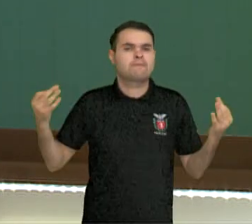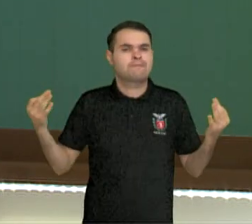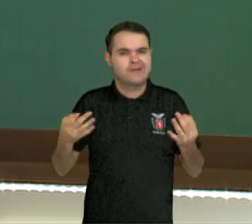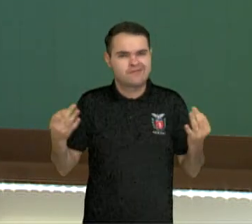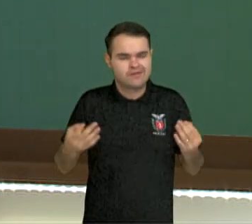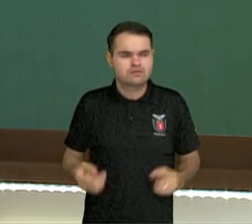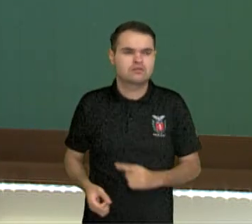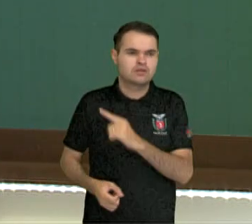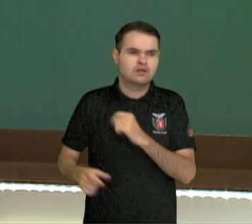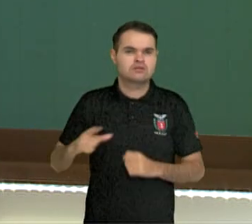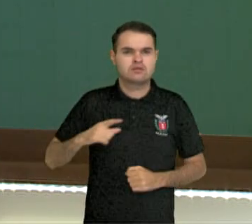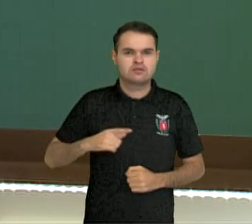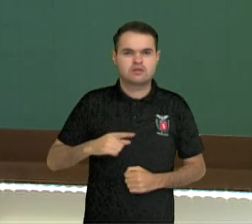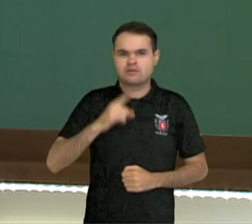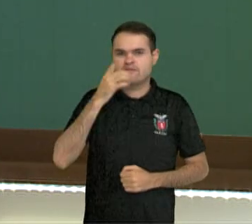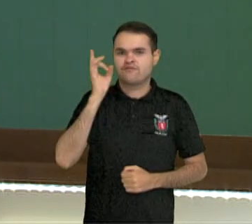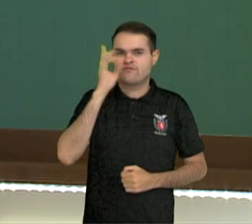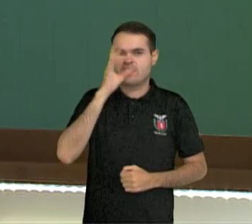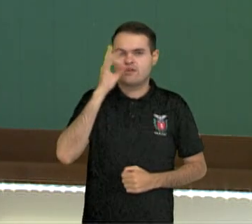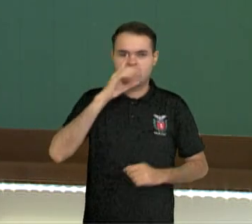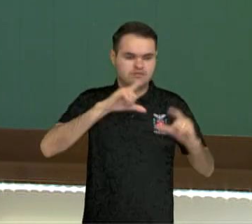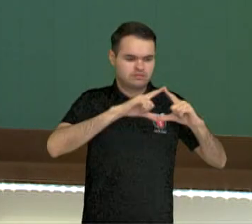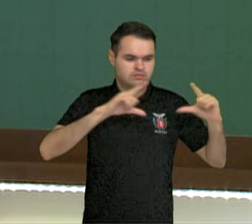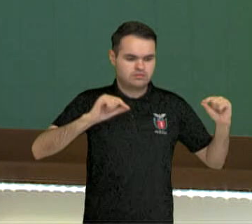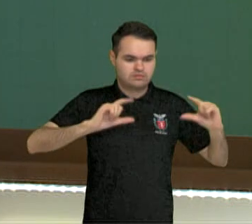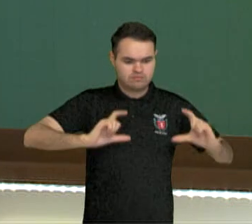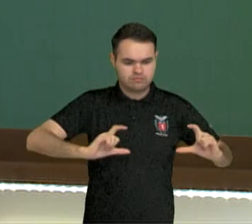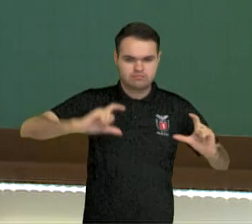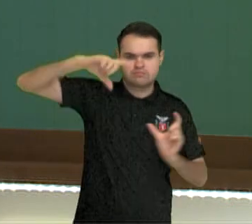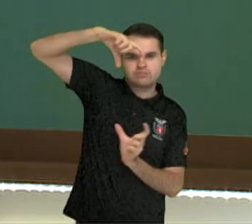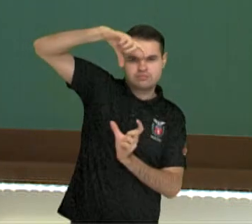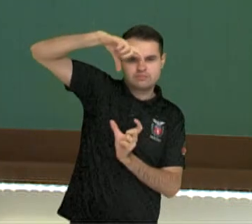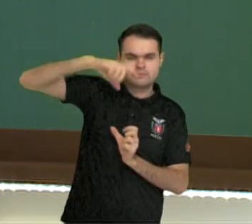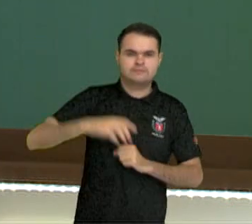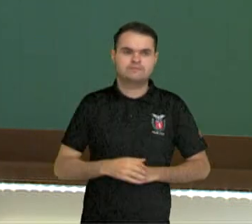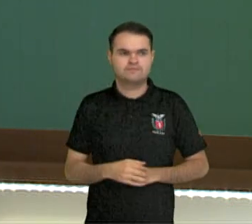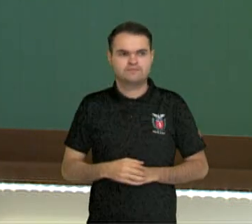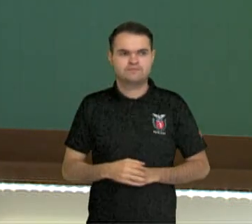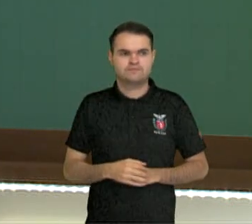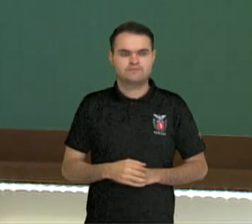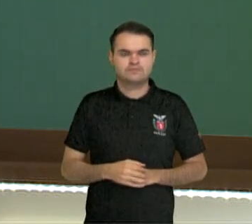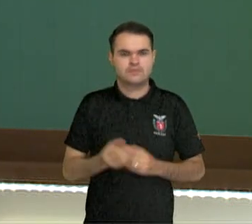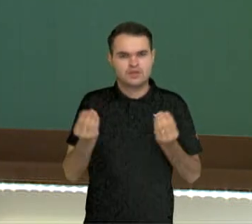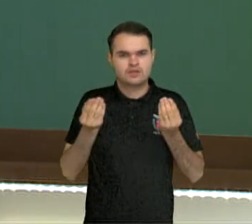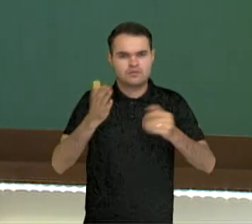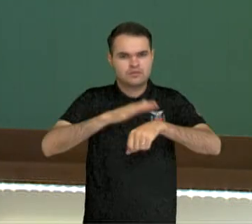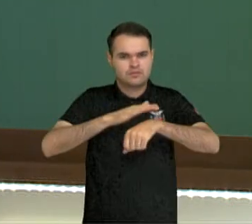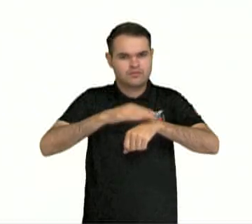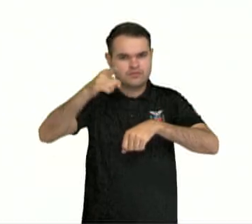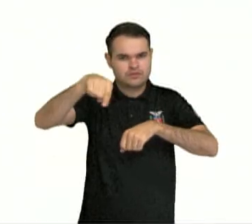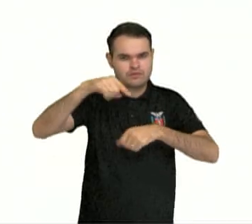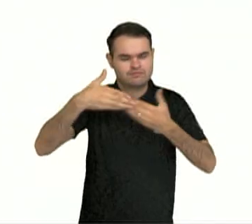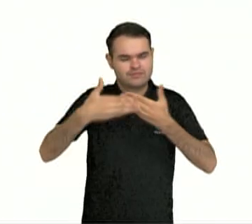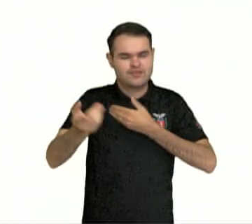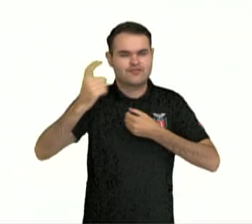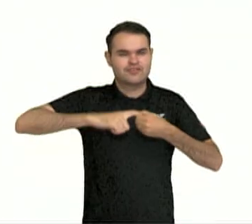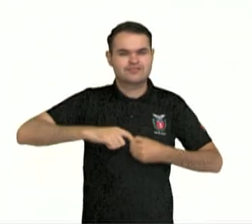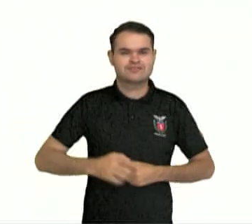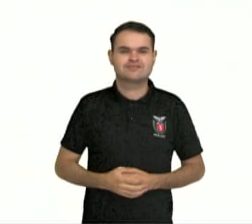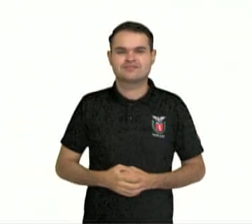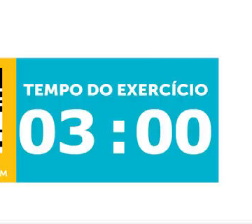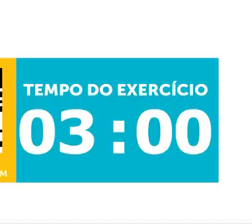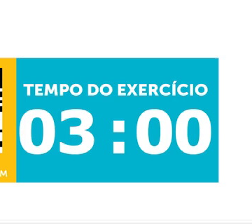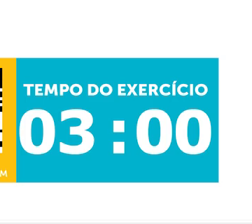temos aqui ó, dois retângulos, são iguais, um quadrado maior e um menor. Então, eu vou dar um tempo para você pensar e a gente já volta.